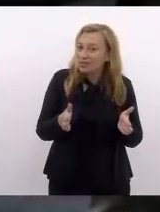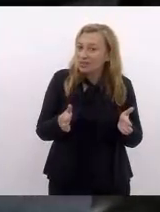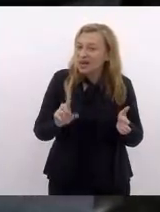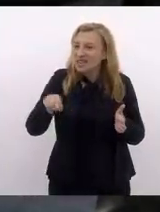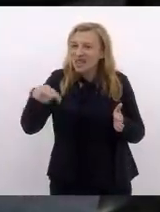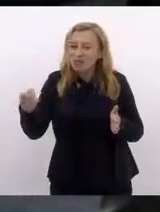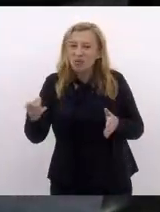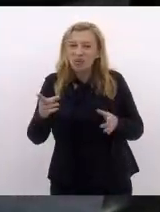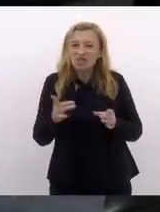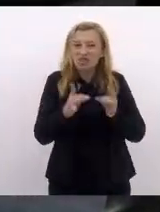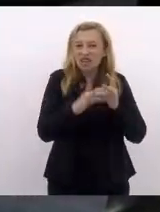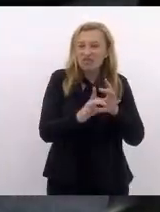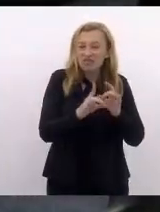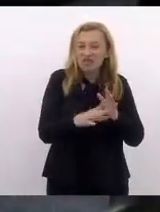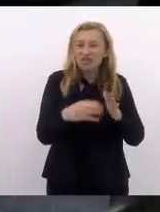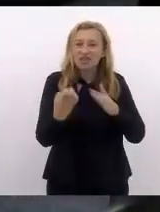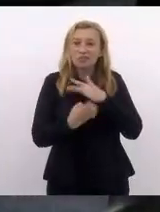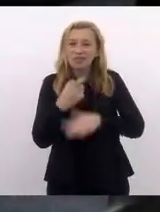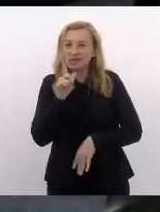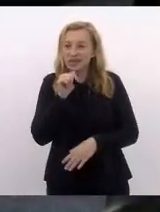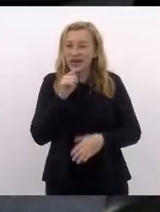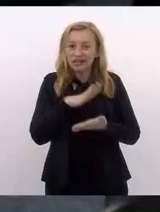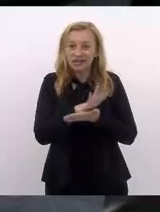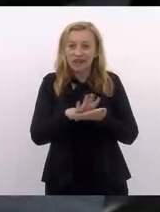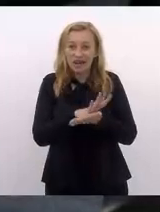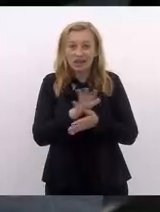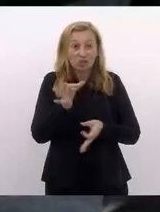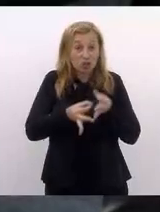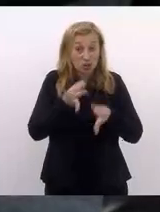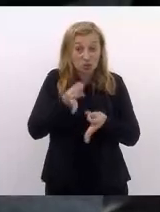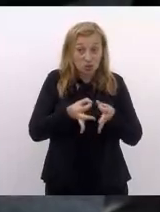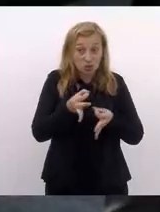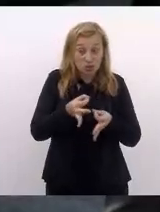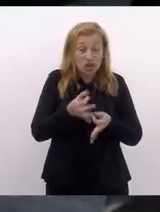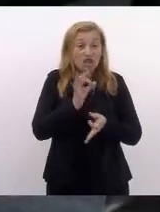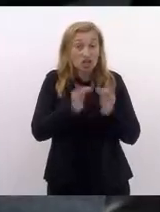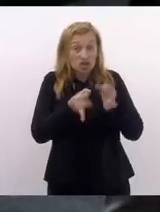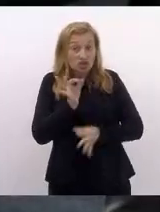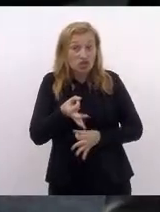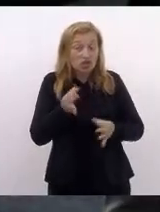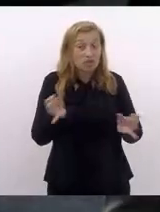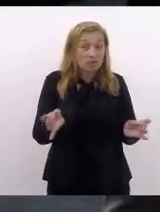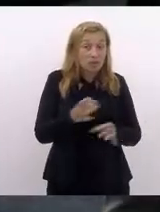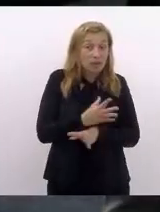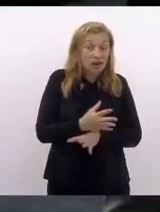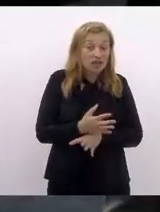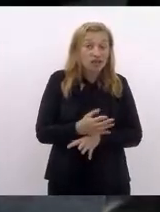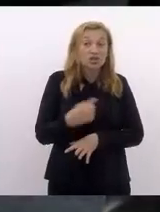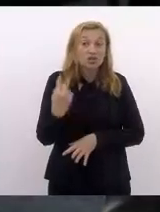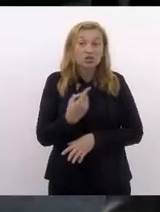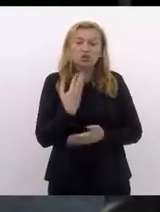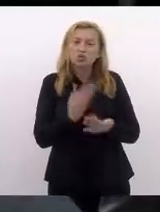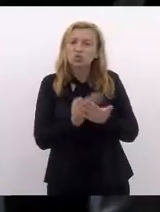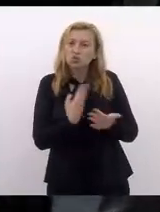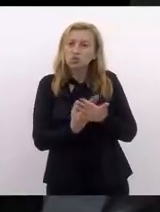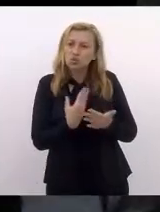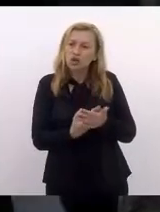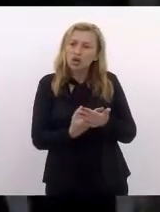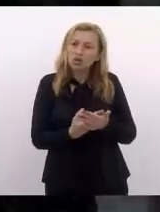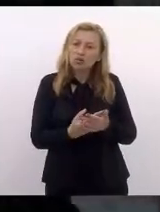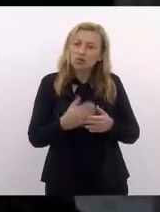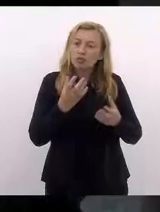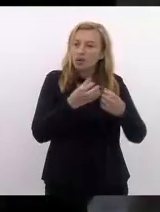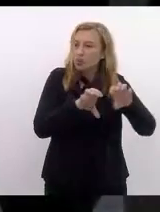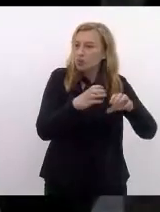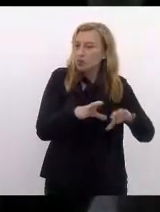depois da privatização da Cedae nada mais do que justo EA Justiça sendo feita nós que estudamos bastante para